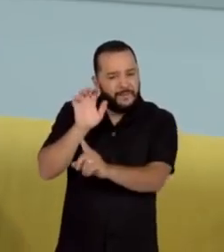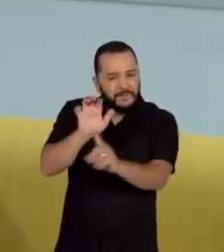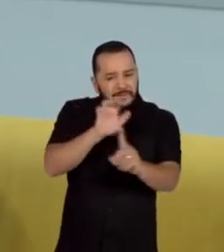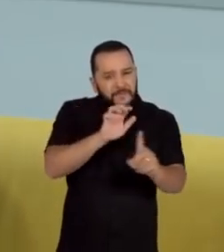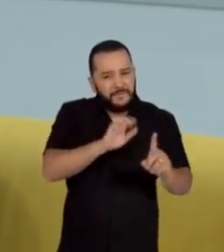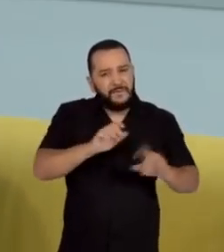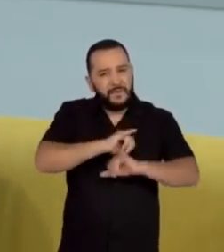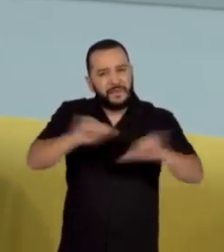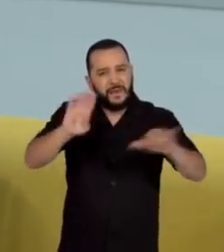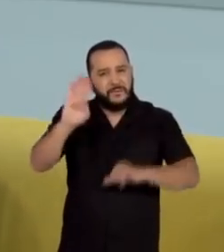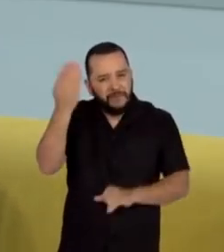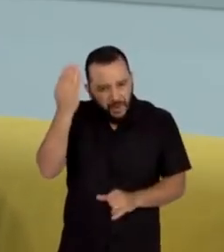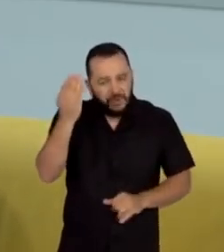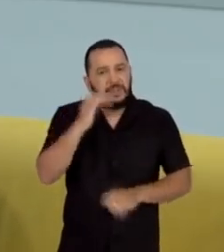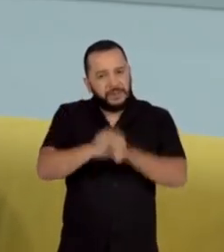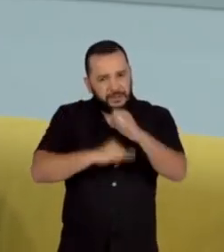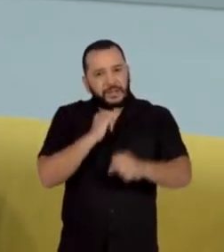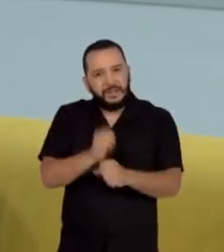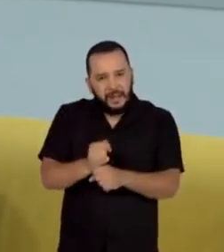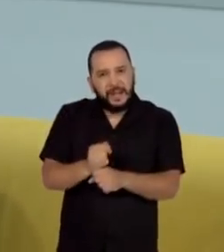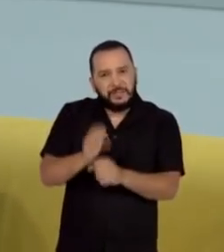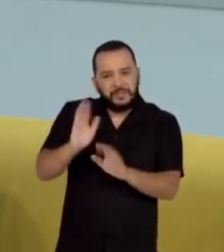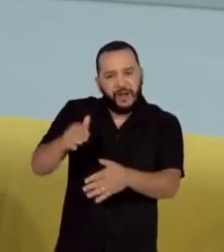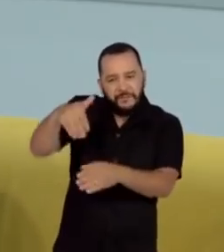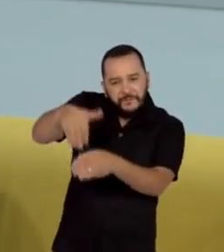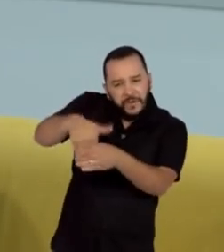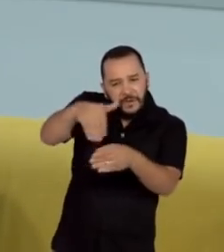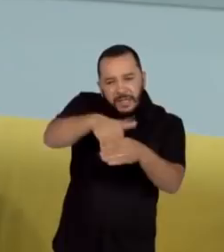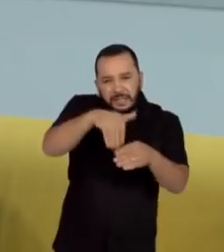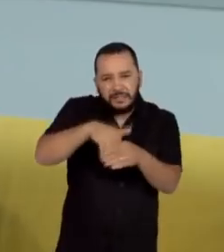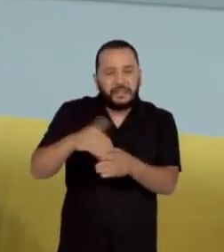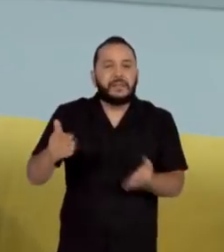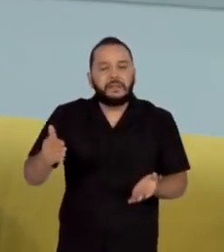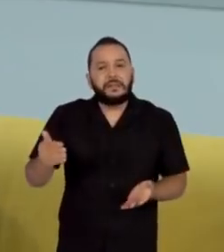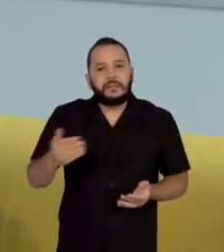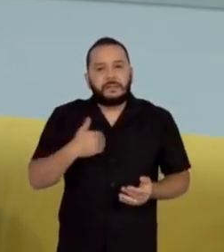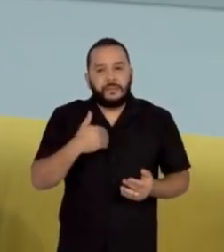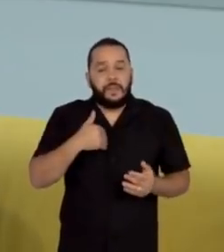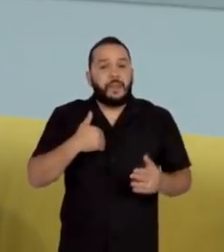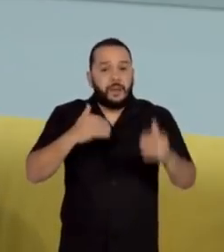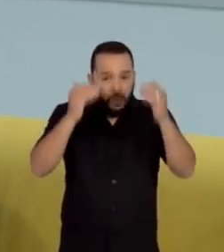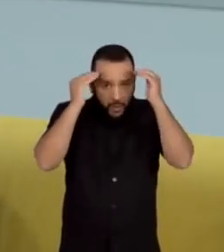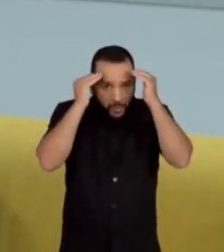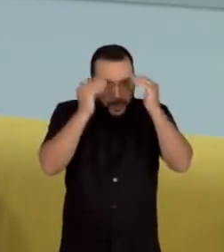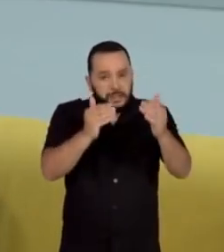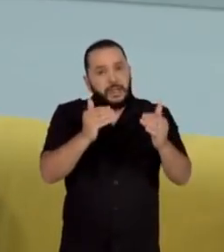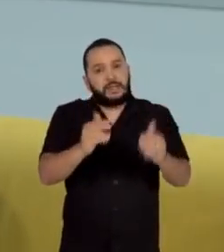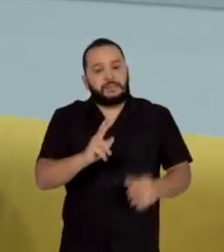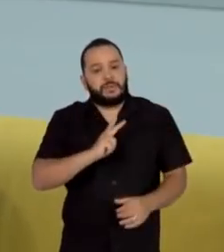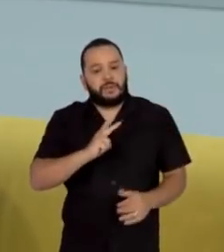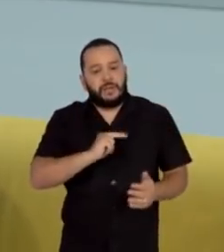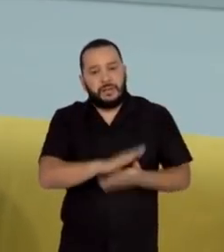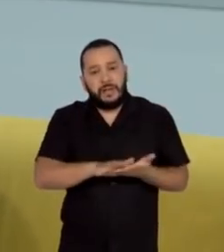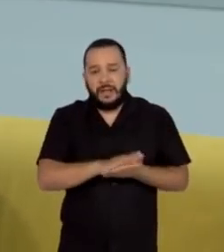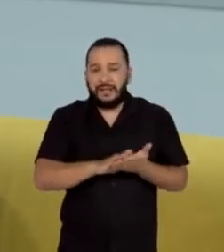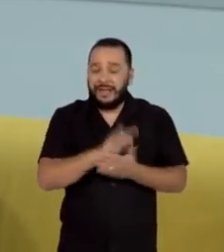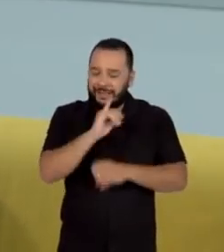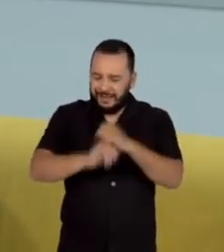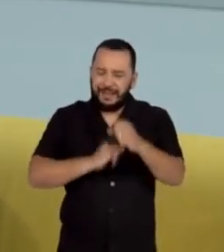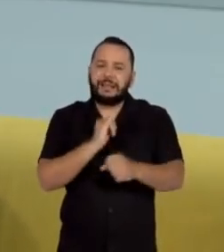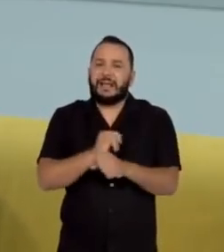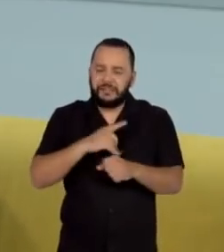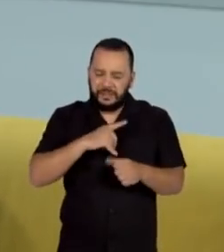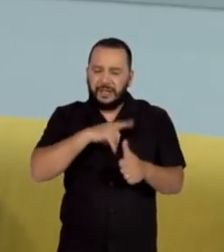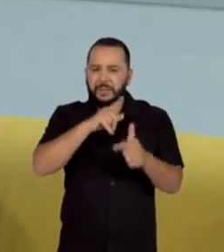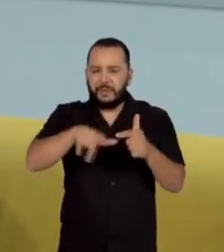eleitoral pela internet, às fake news, ao desrespeito à privacidade, entre outros problemas